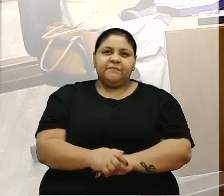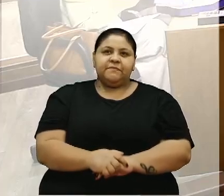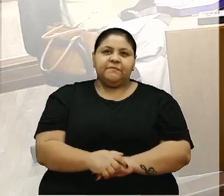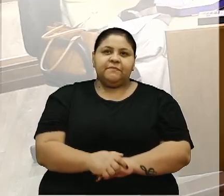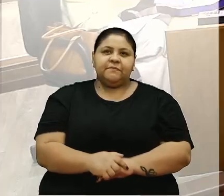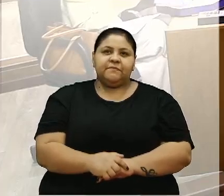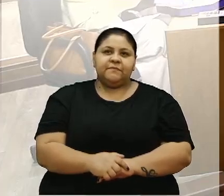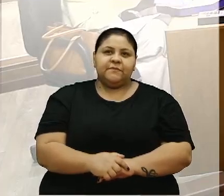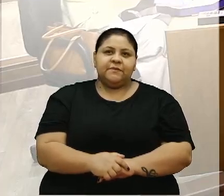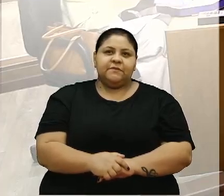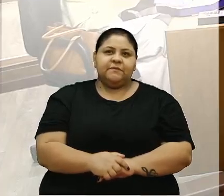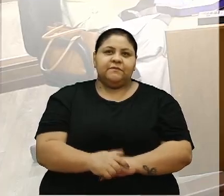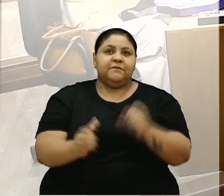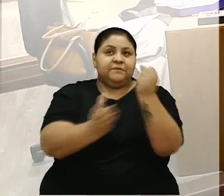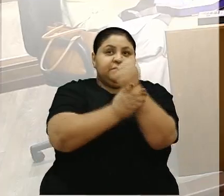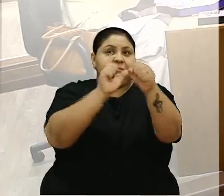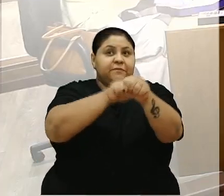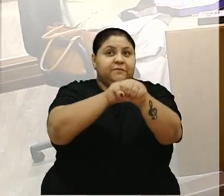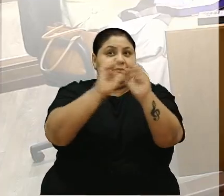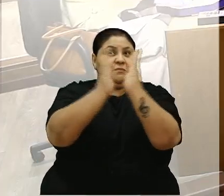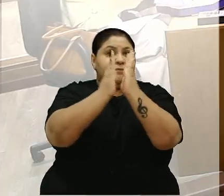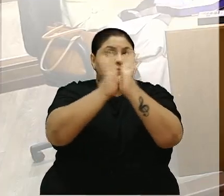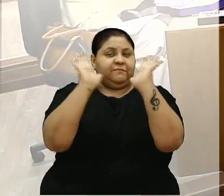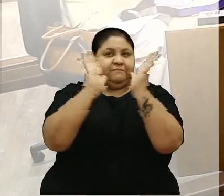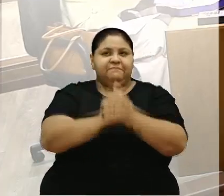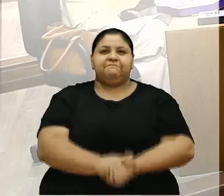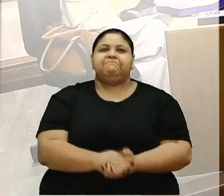Segura meu tempo, presidente, por favor.